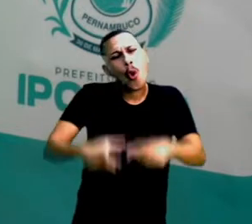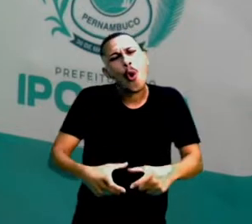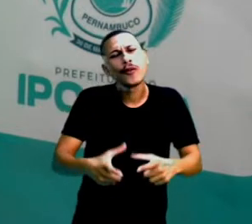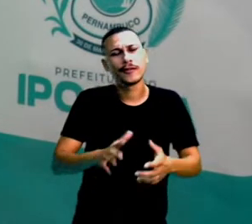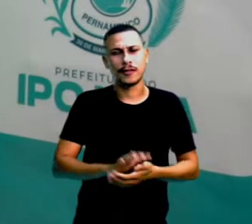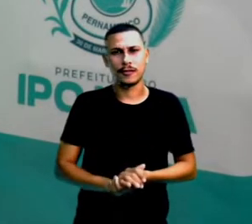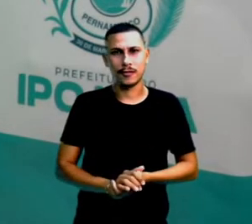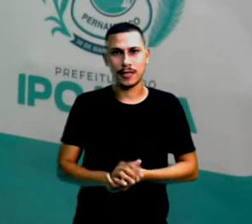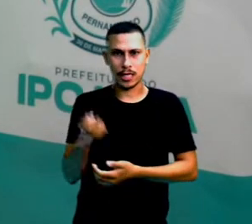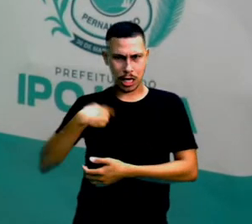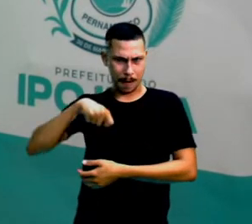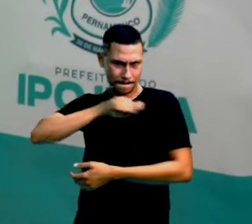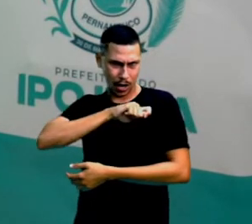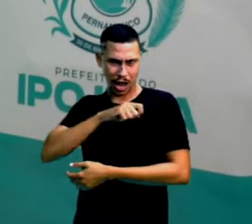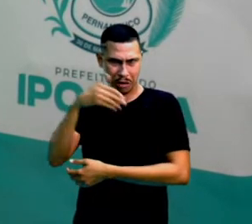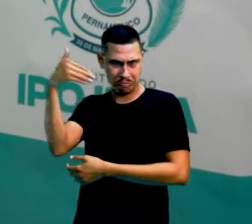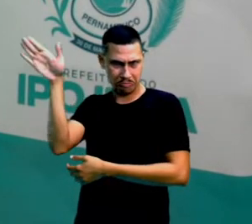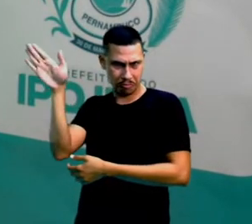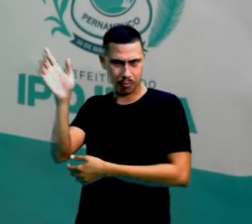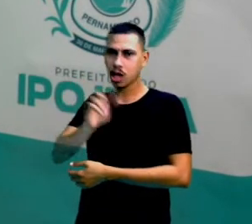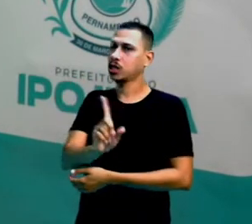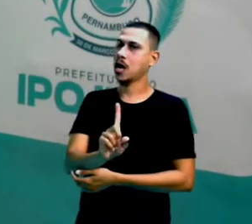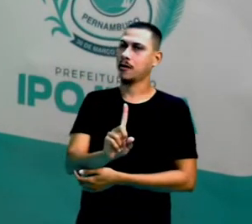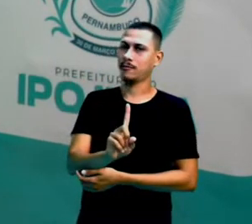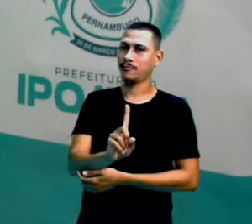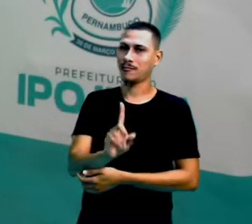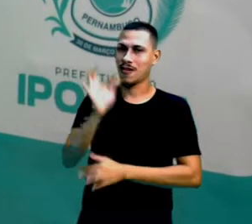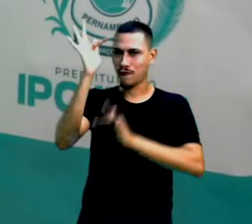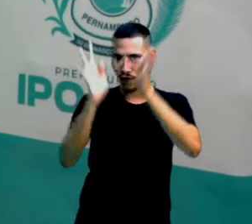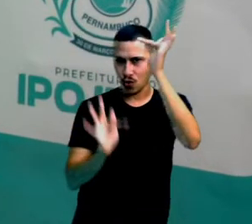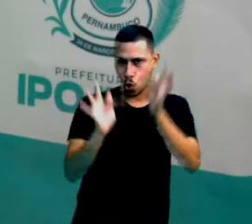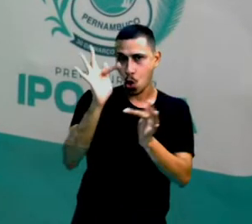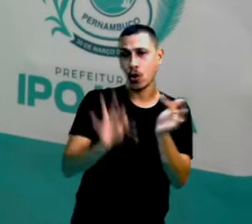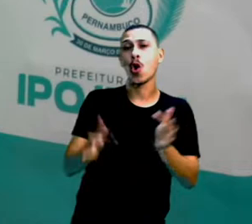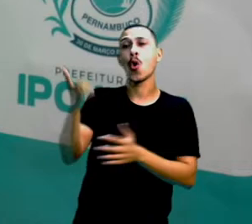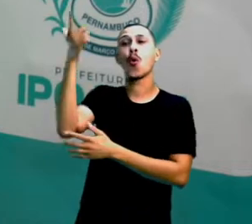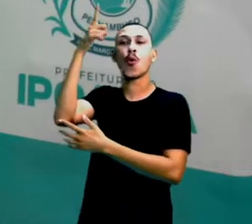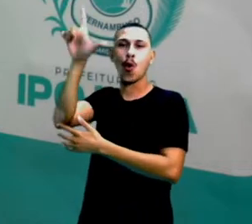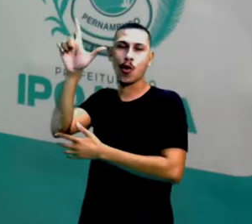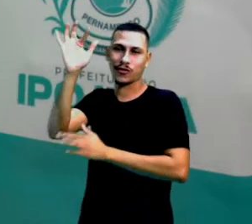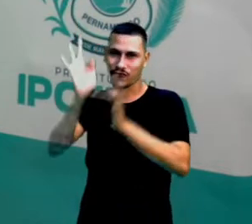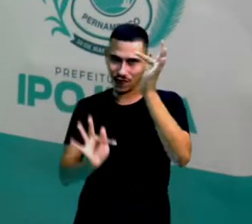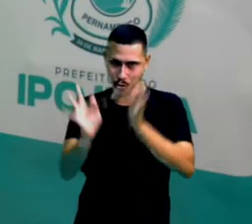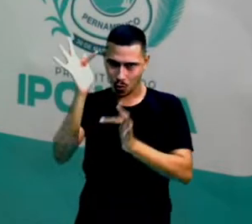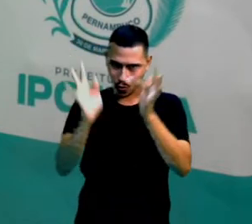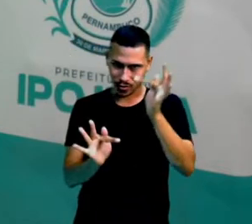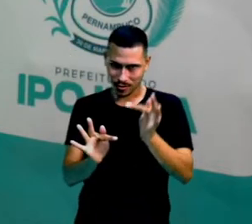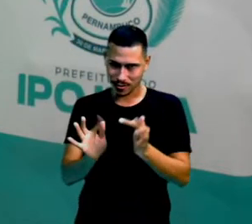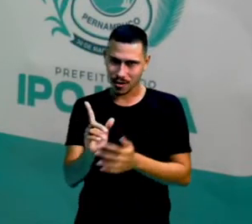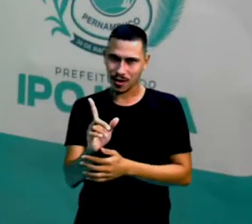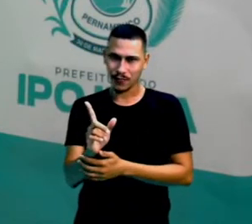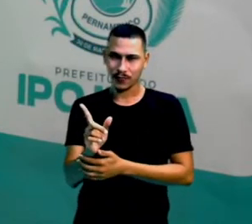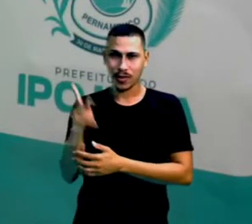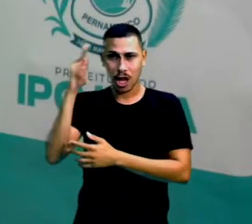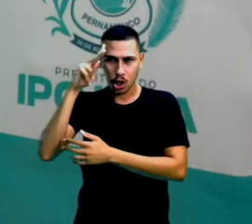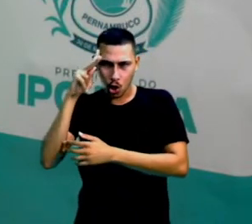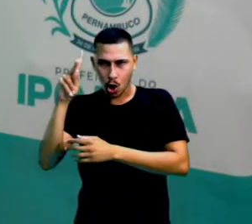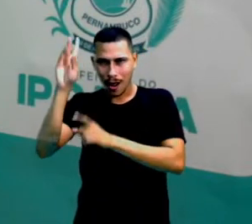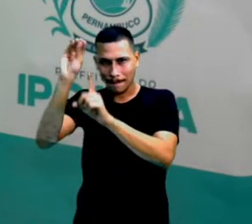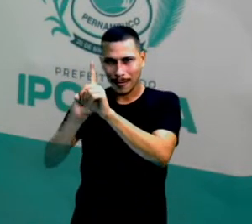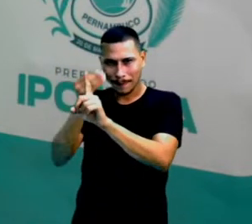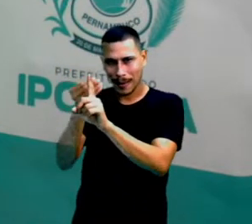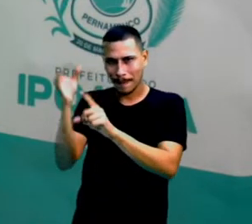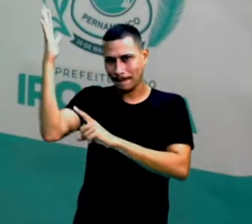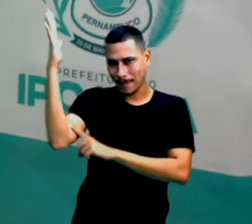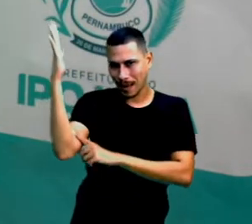dança flamenca? Não, a Espanha tem um outro folclore. Esse é o nosso folclore. Ok?